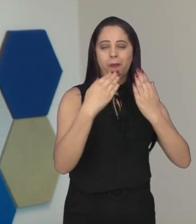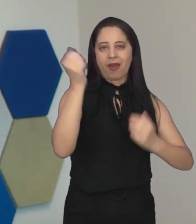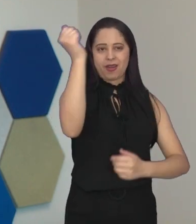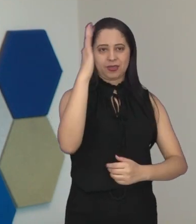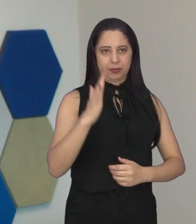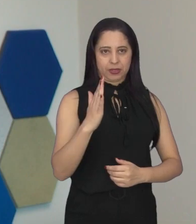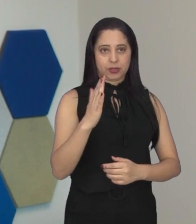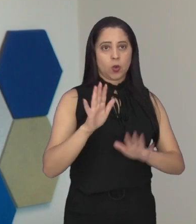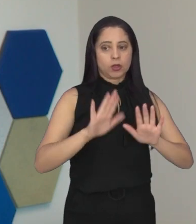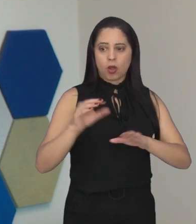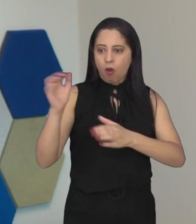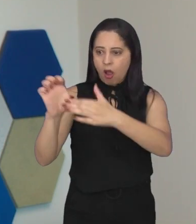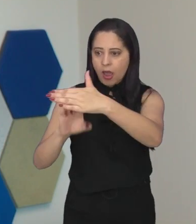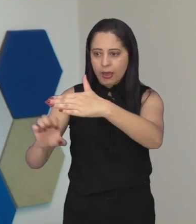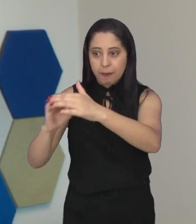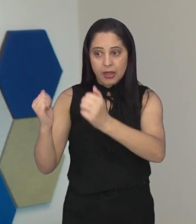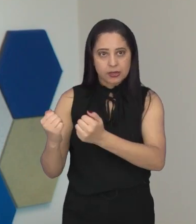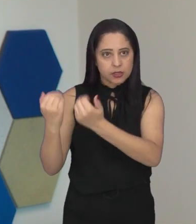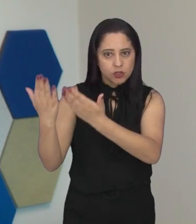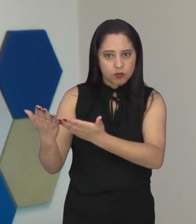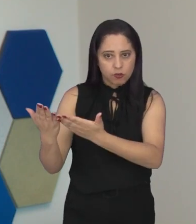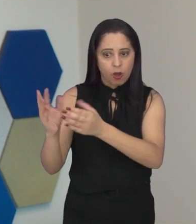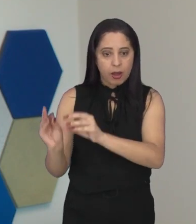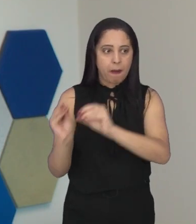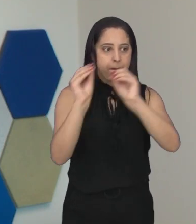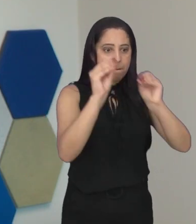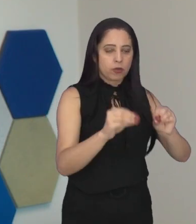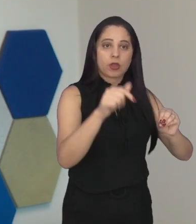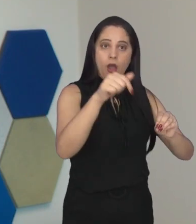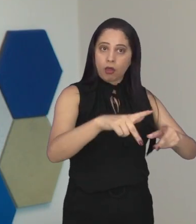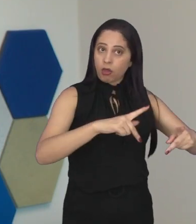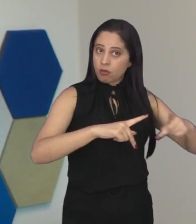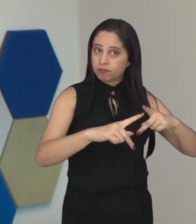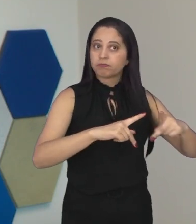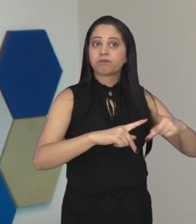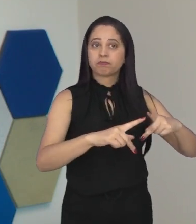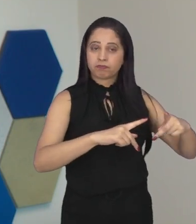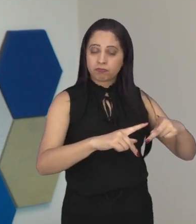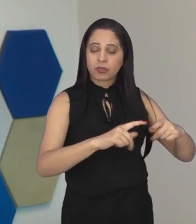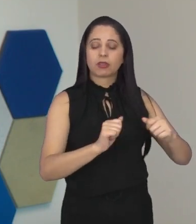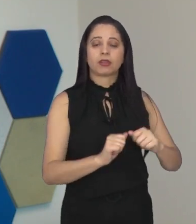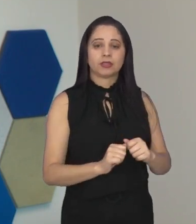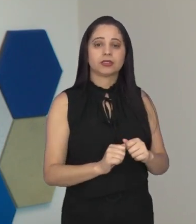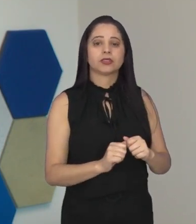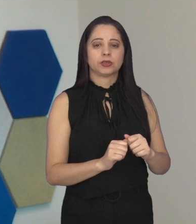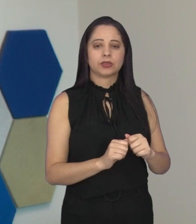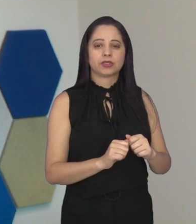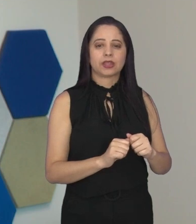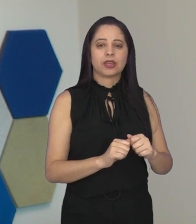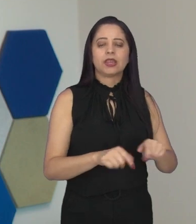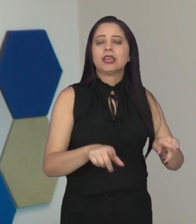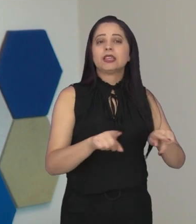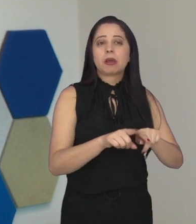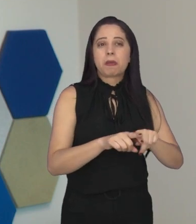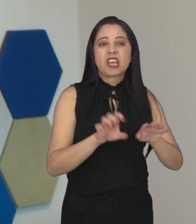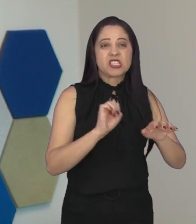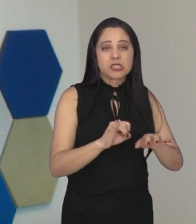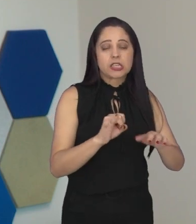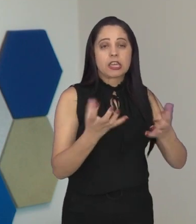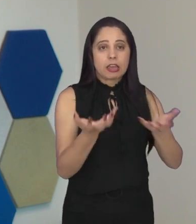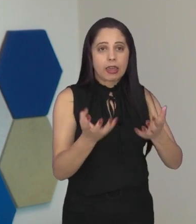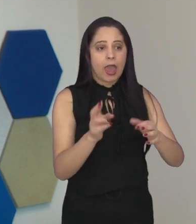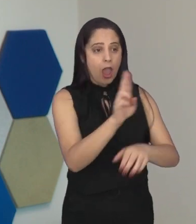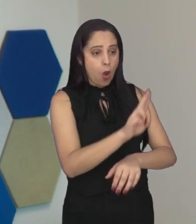atrair empresas, principalmente aqui para a nossa região, para a nossa cidade. Vai atrair empresas